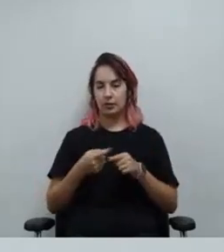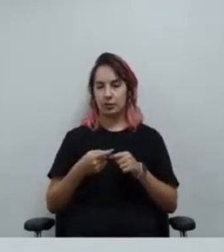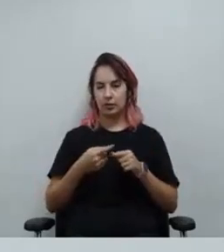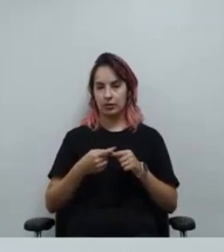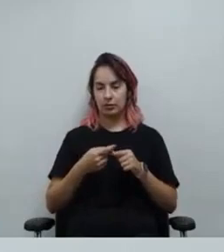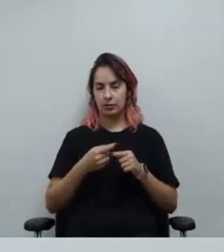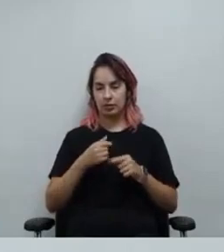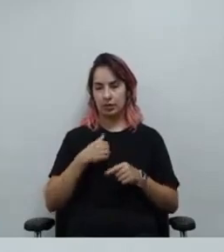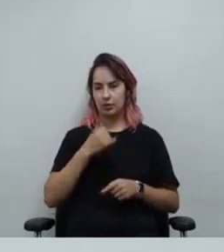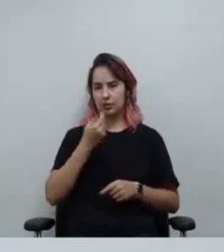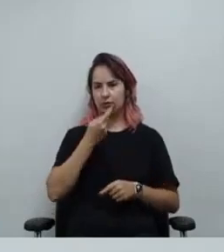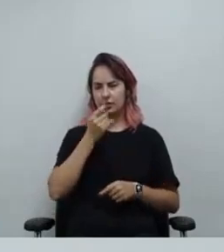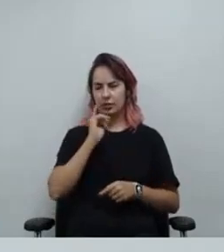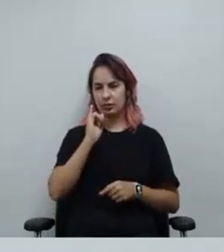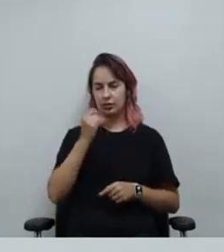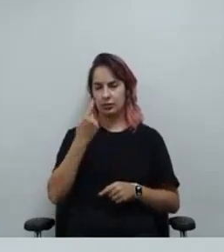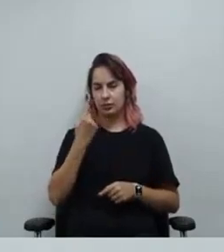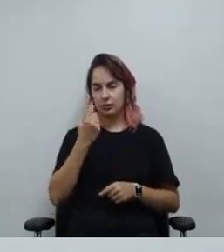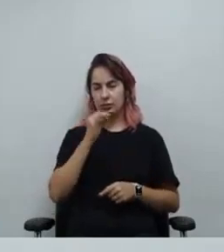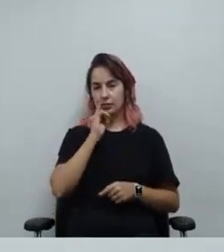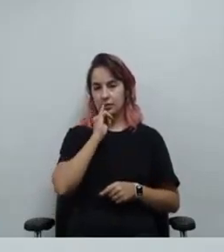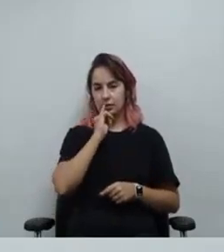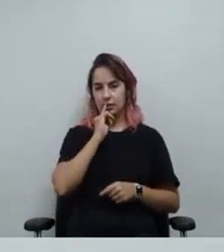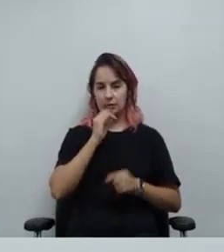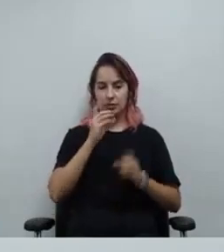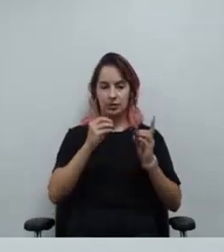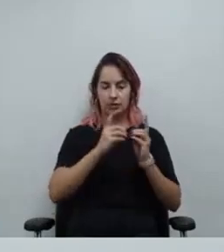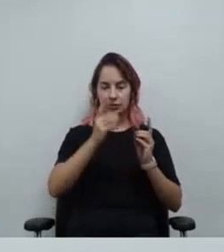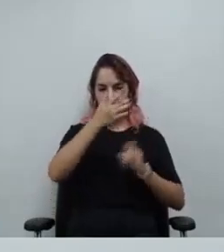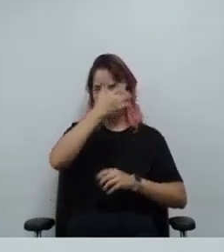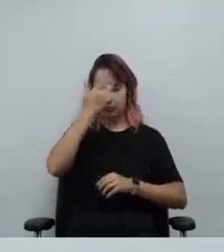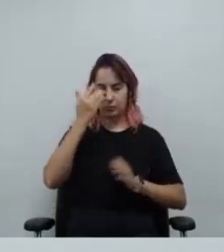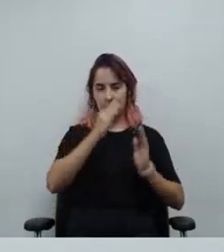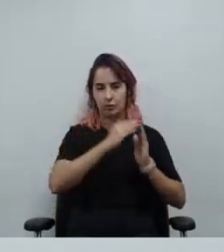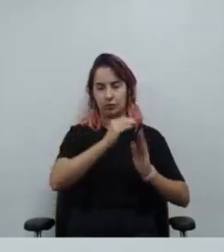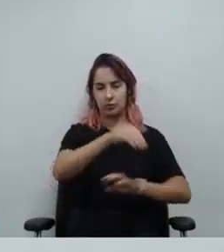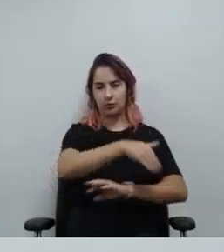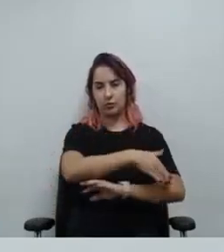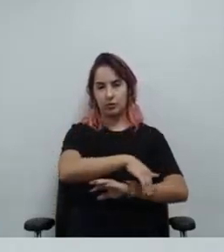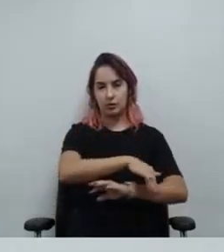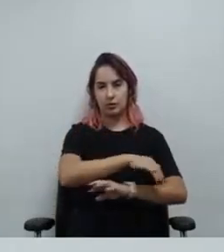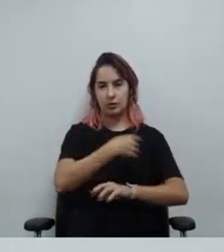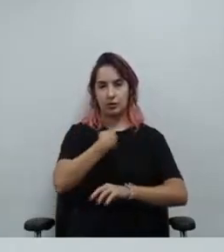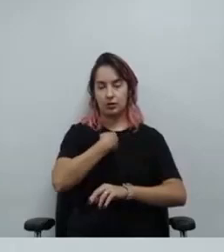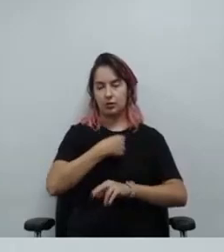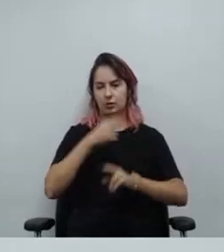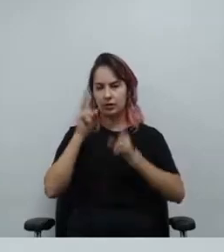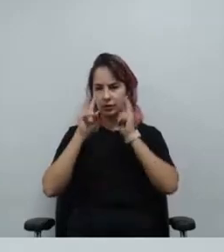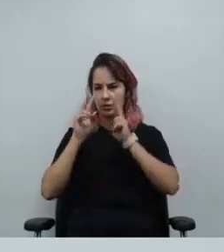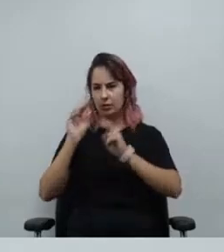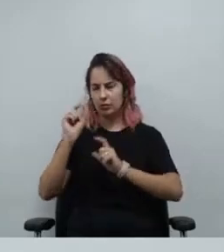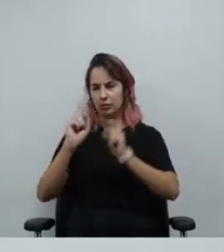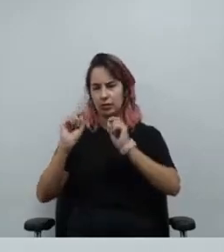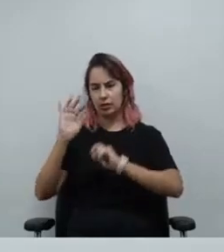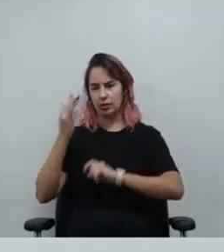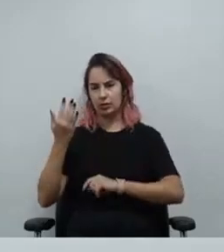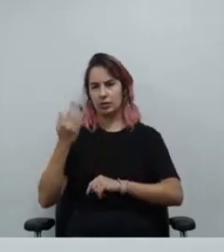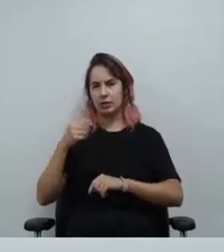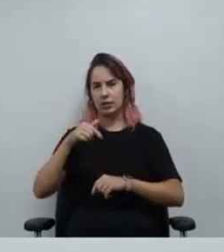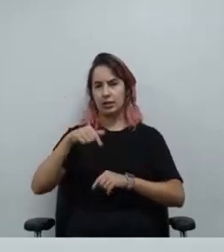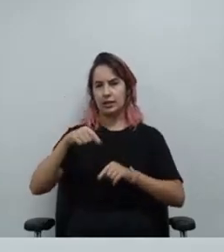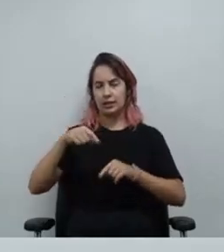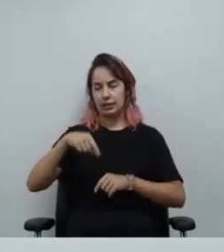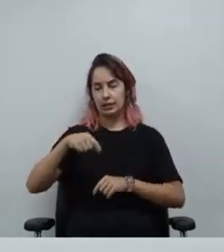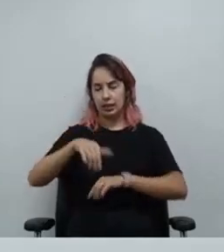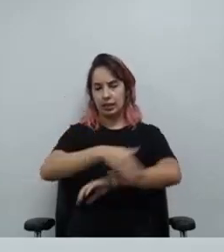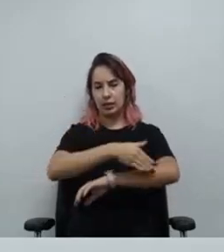vou citar um exemplo, atendimento à população em situação de rua. Quando nós vemos o que acontece aqui na Boa Vista 200, o